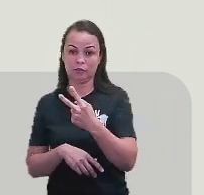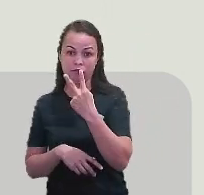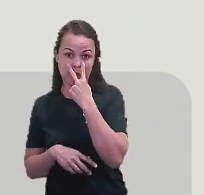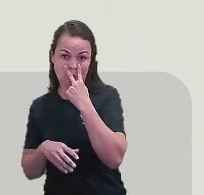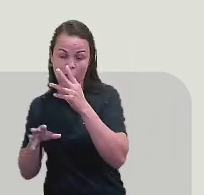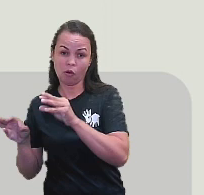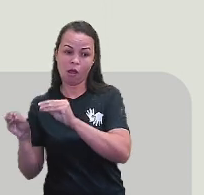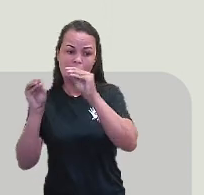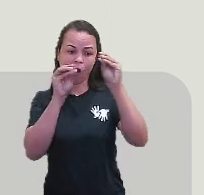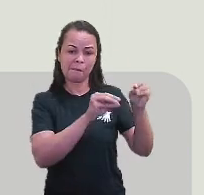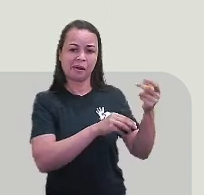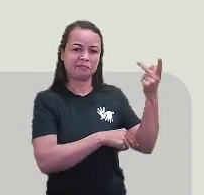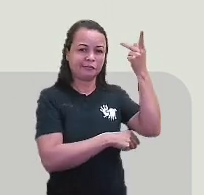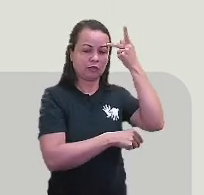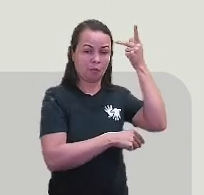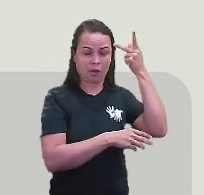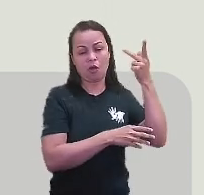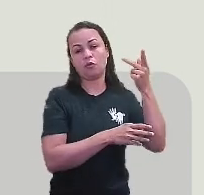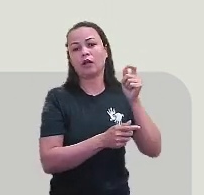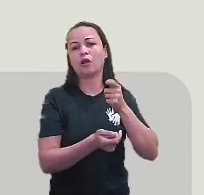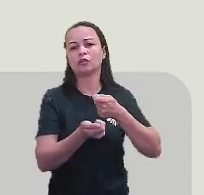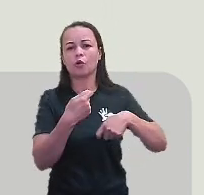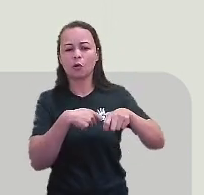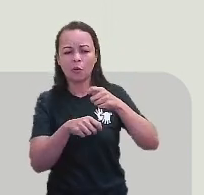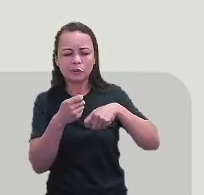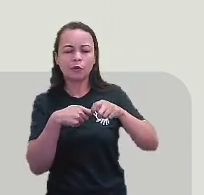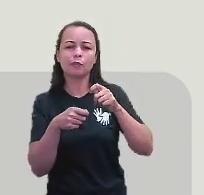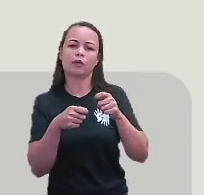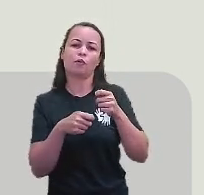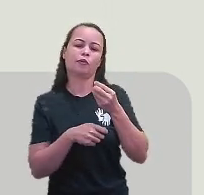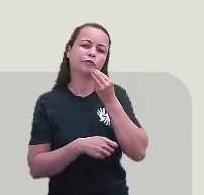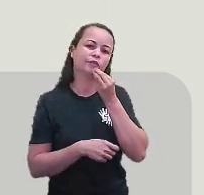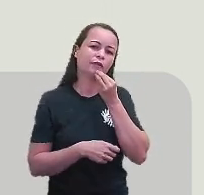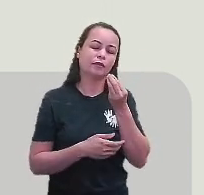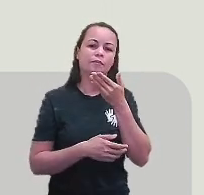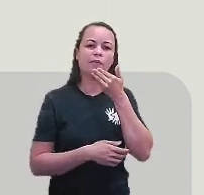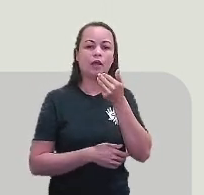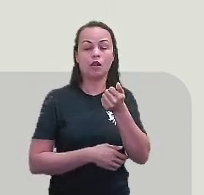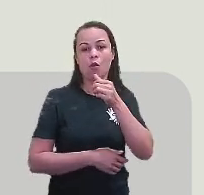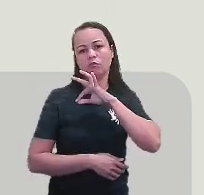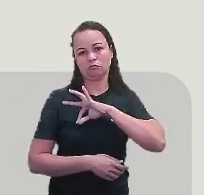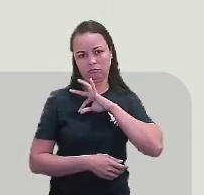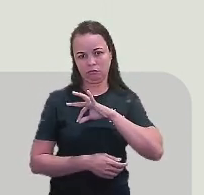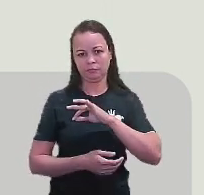quê? Econômica, em busca de uma oportunidade melhor de salário.